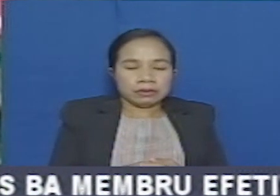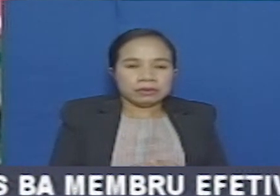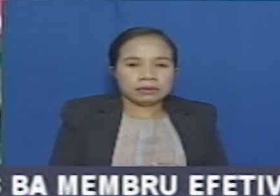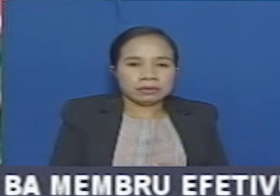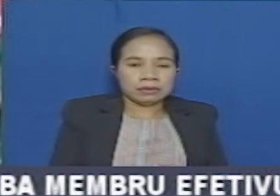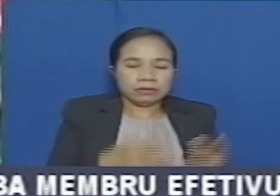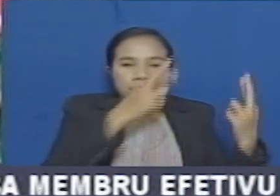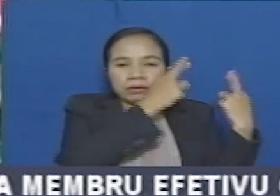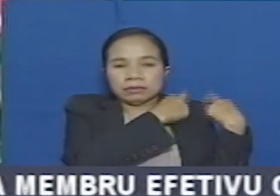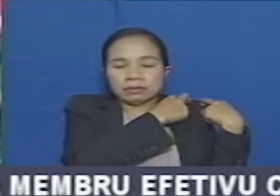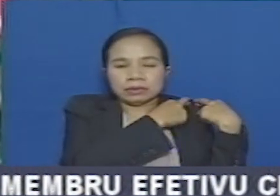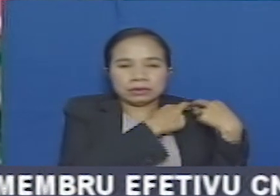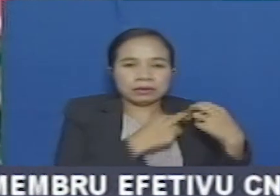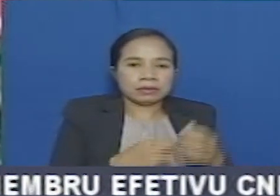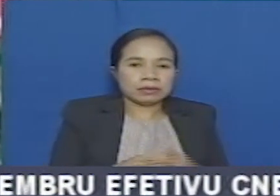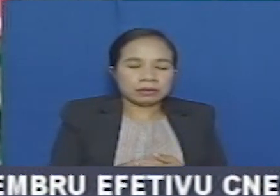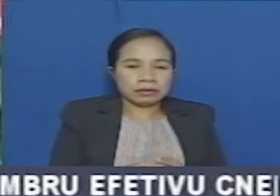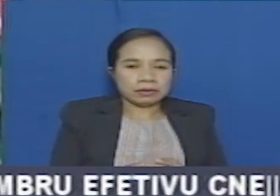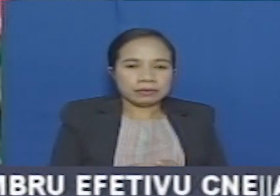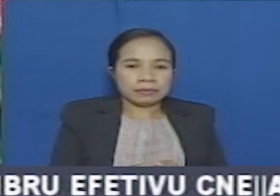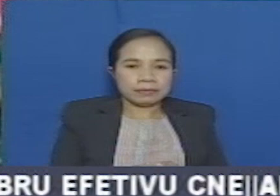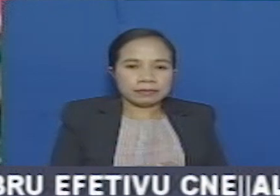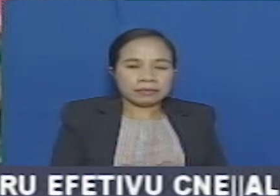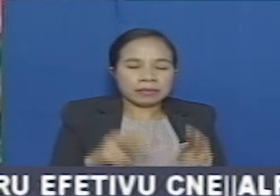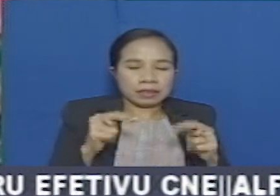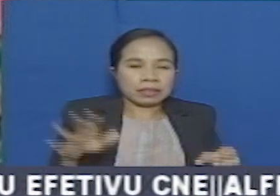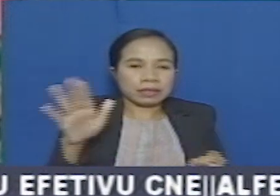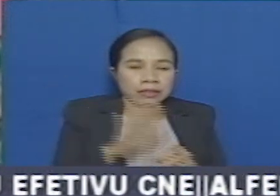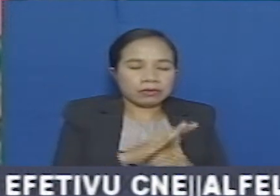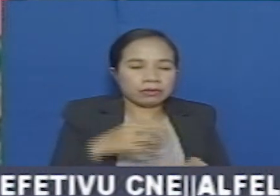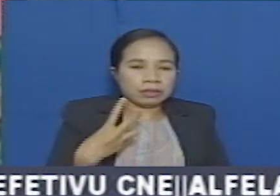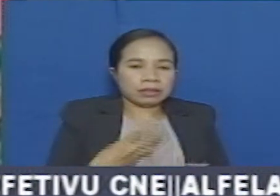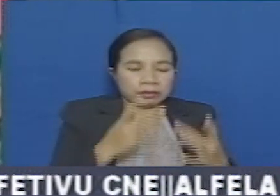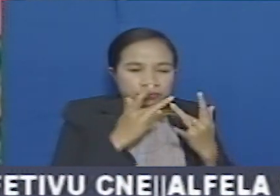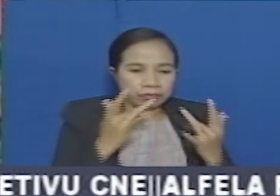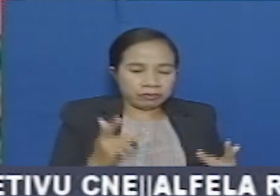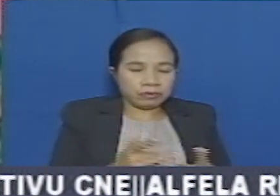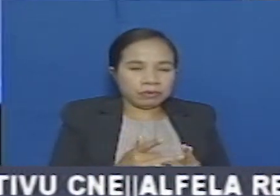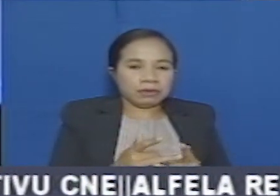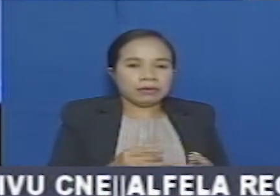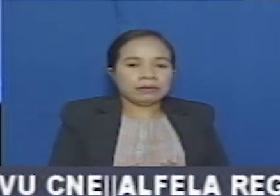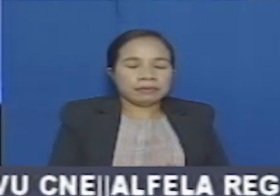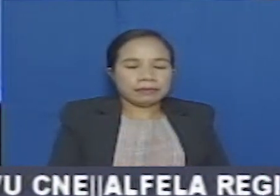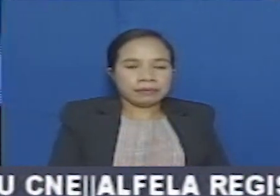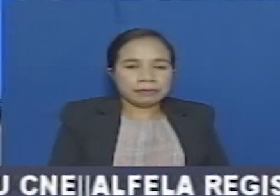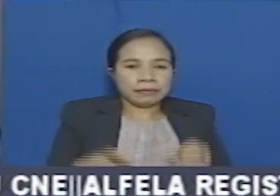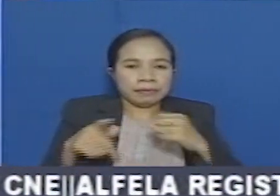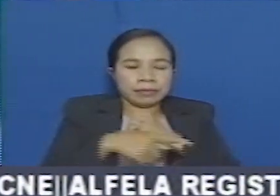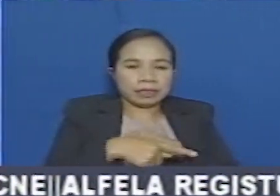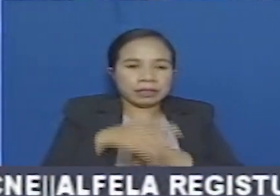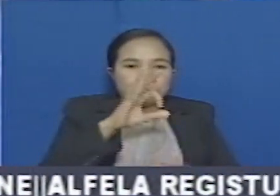a responsabilidade, nacionalismo, patriotismo, tem que na comunidade na fuan, na comunidade na laramita. Partido